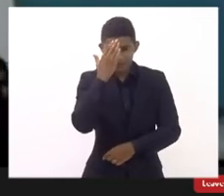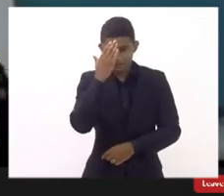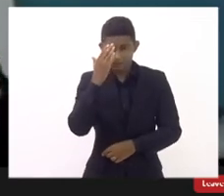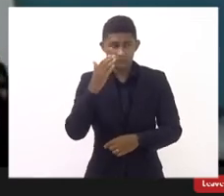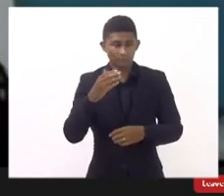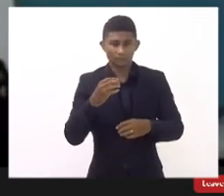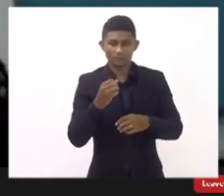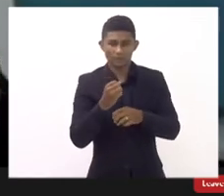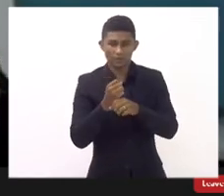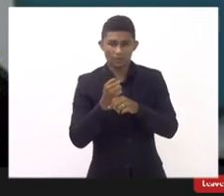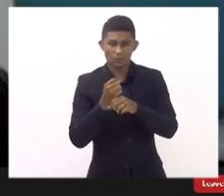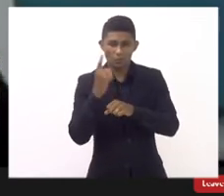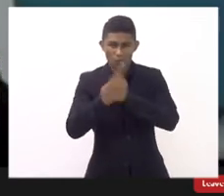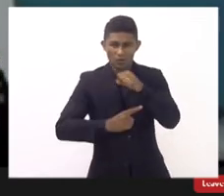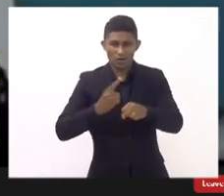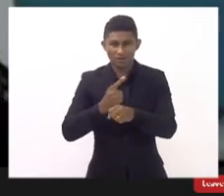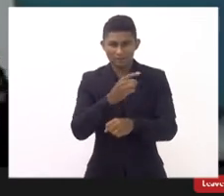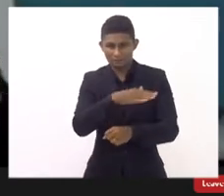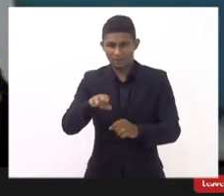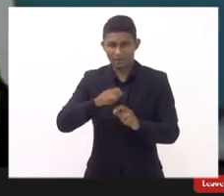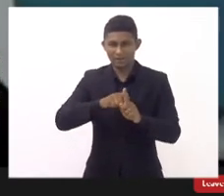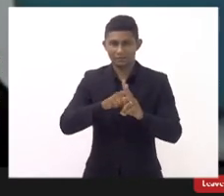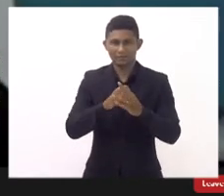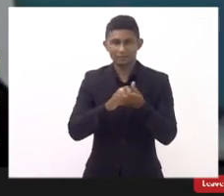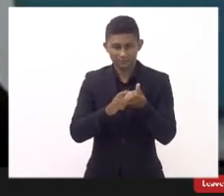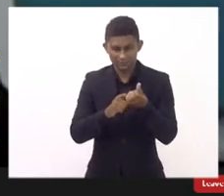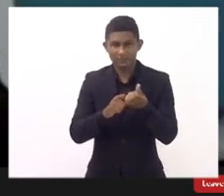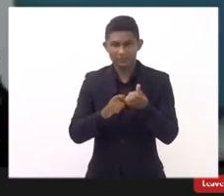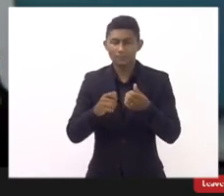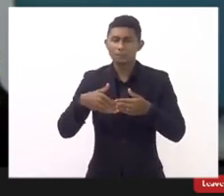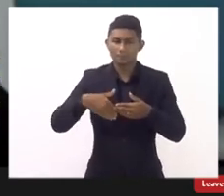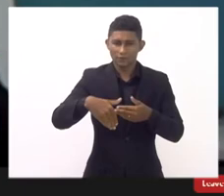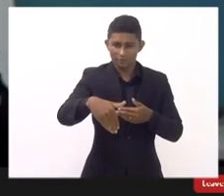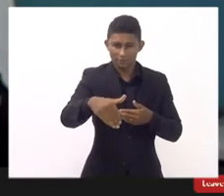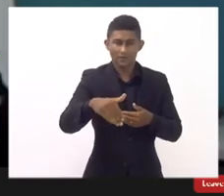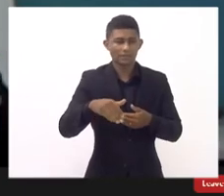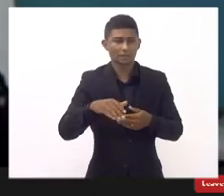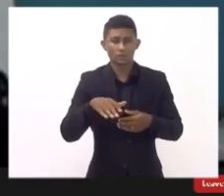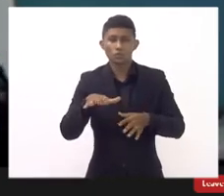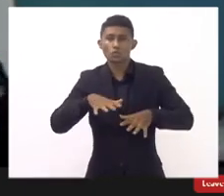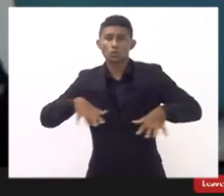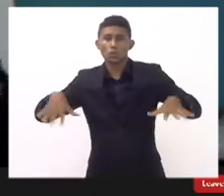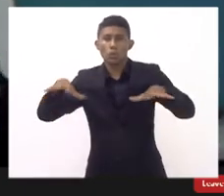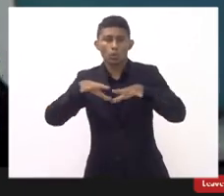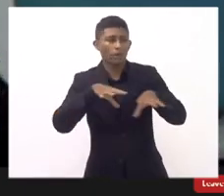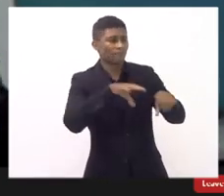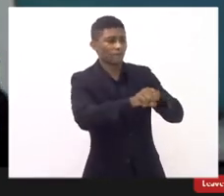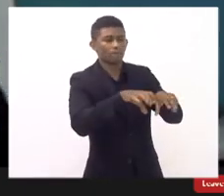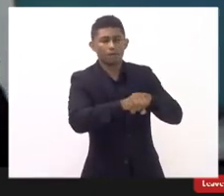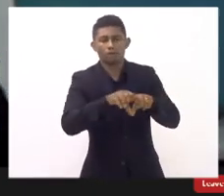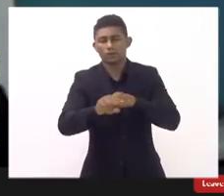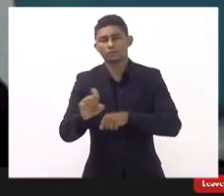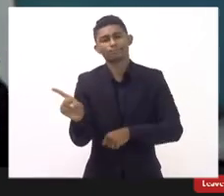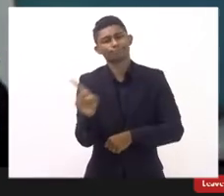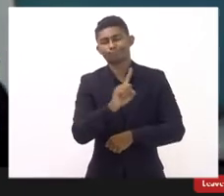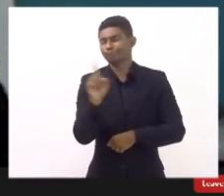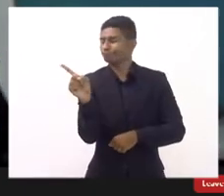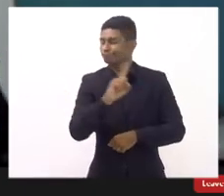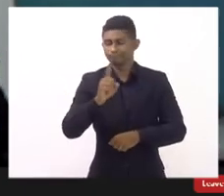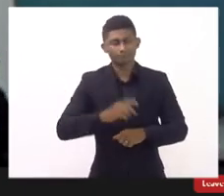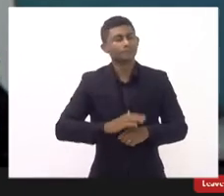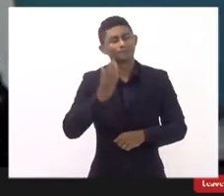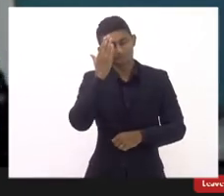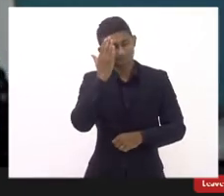de 50% desses alunos, ou seja, 1.500 alunos, não vão se formar, não vão conseguir chegar à terminalidade dos